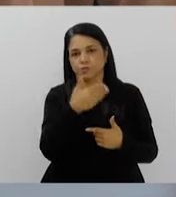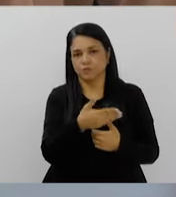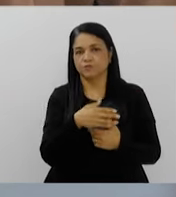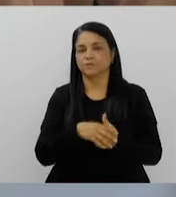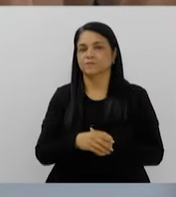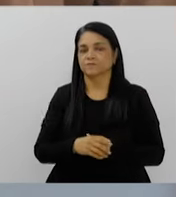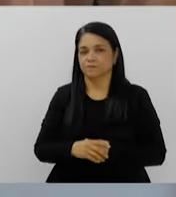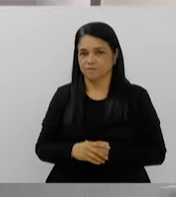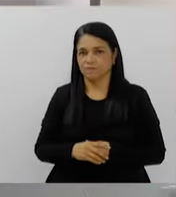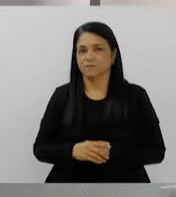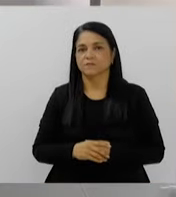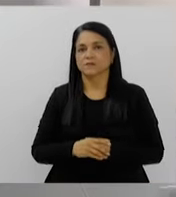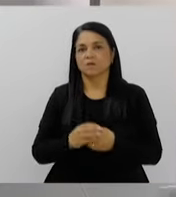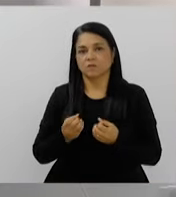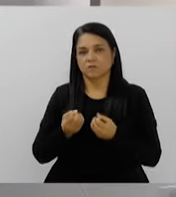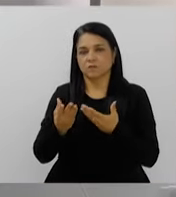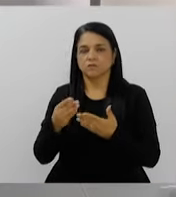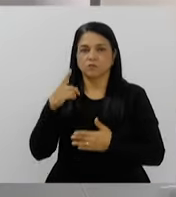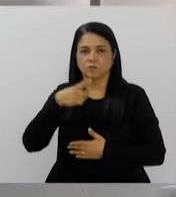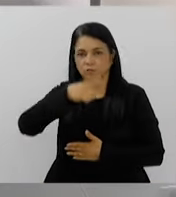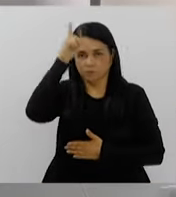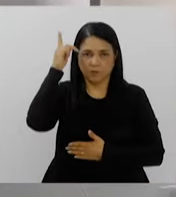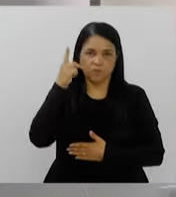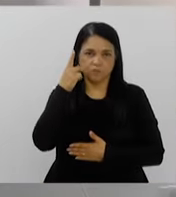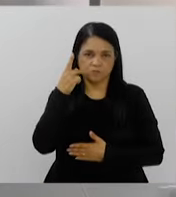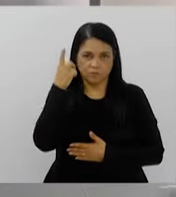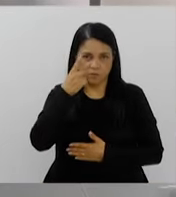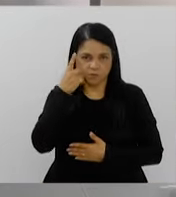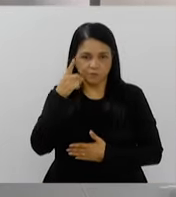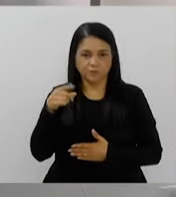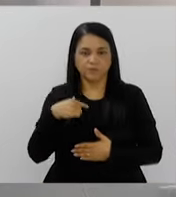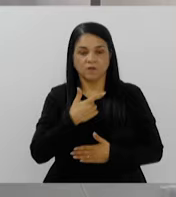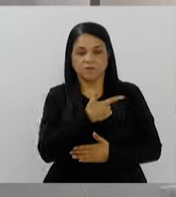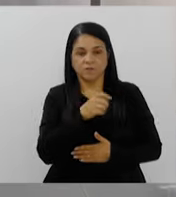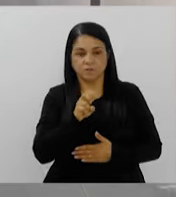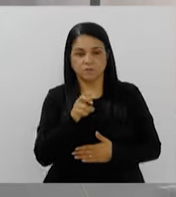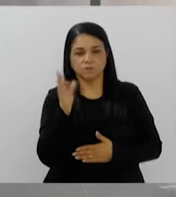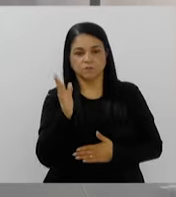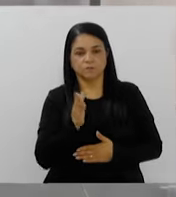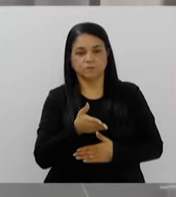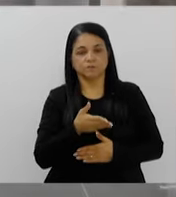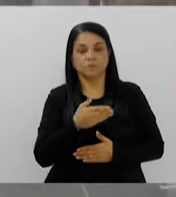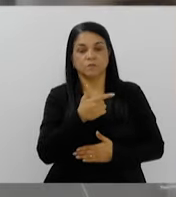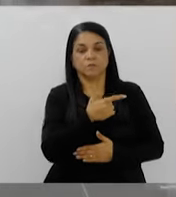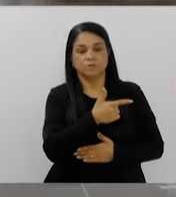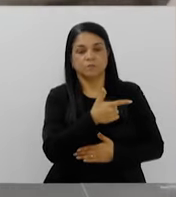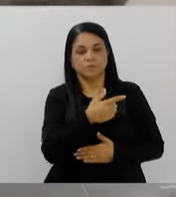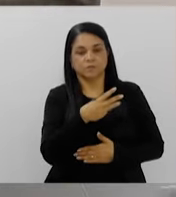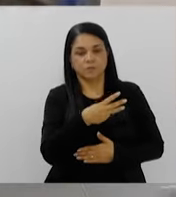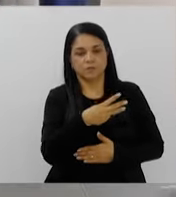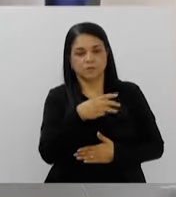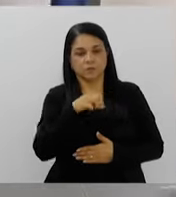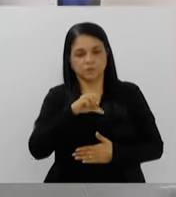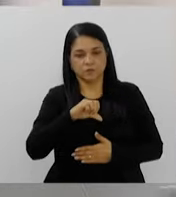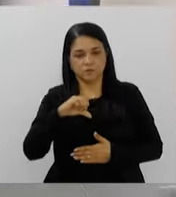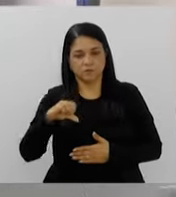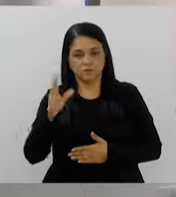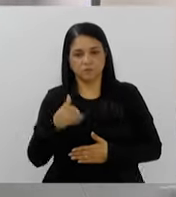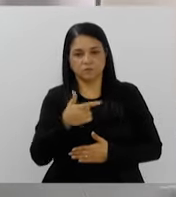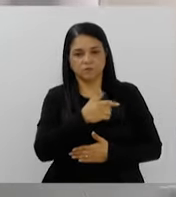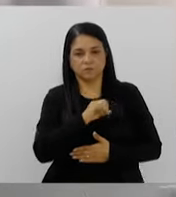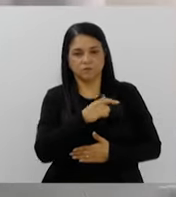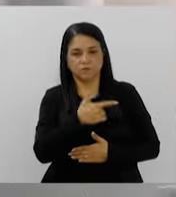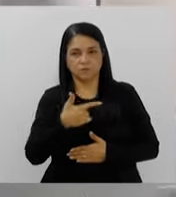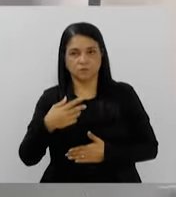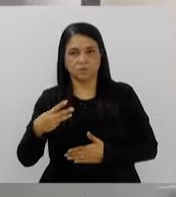então, concedidas ao deputado Luiz Paulo. 25 da pauta, projeto de lei 3.999 de 2024, de autoria do